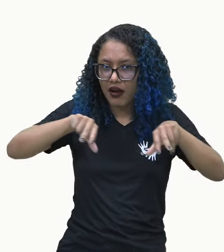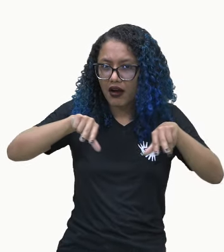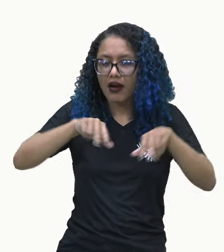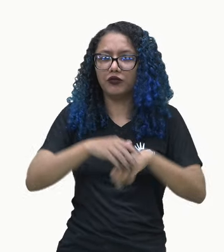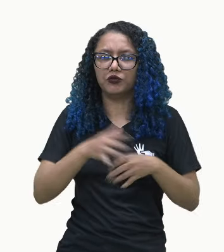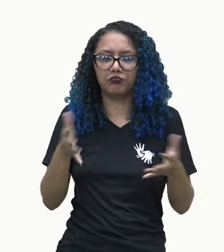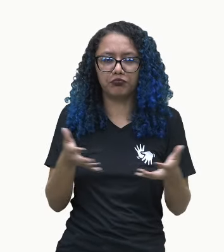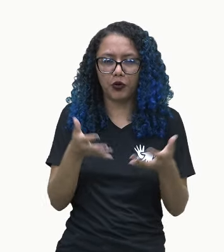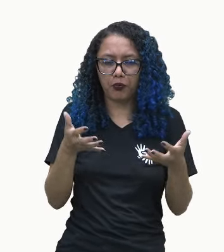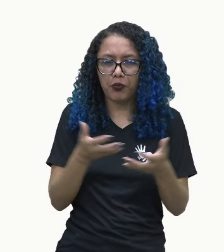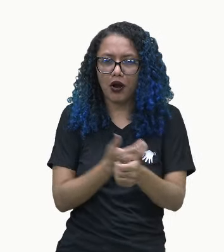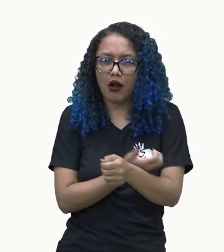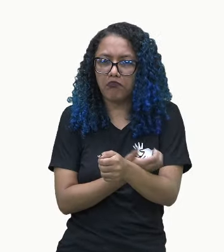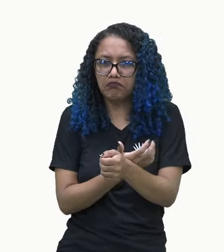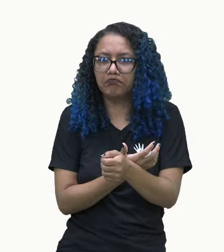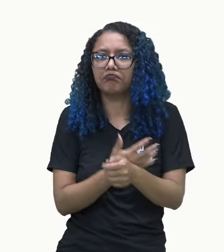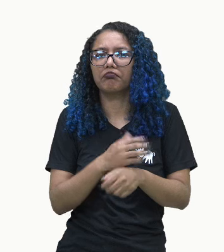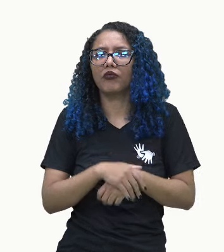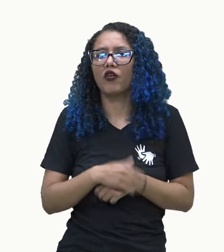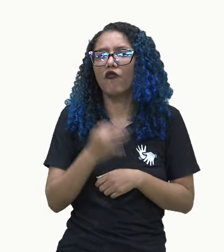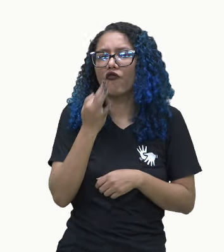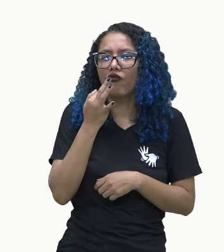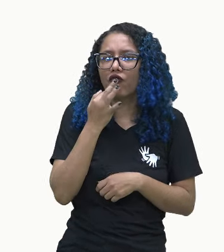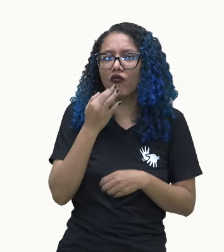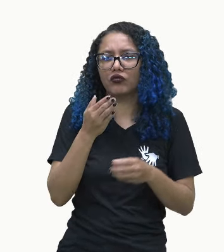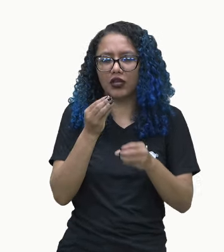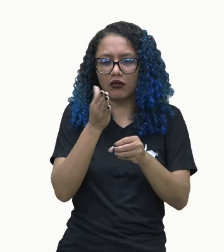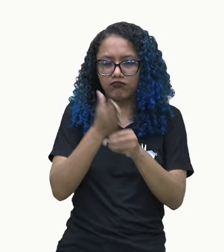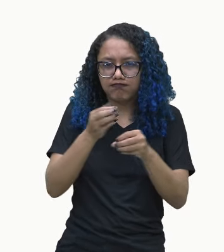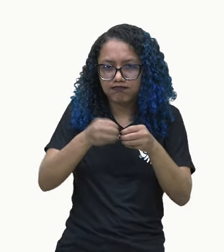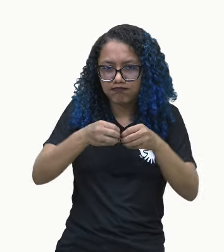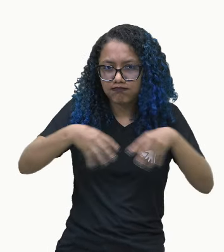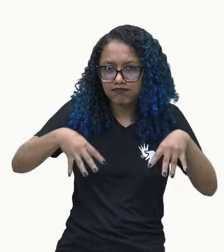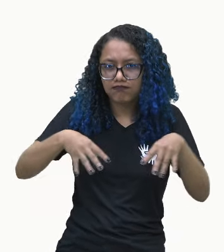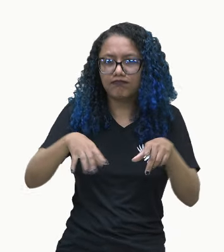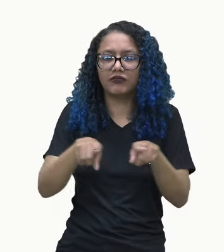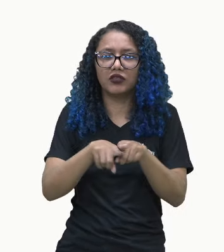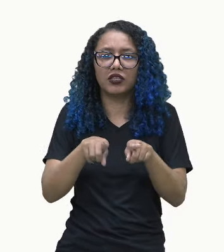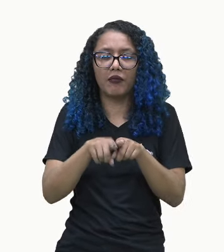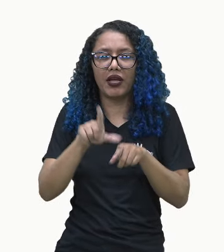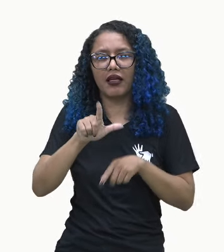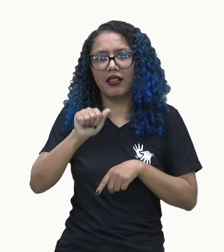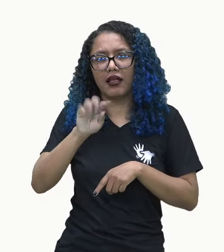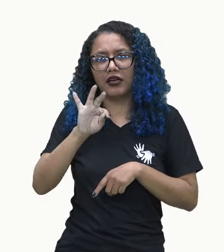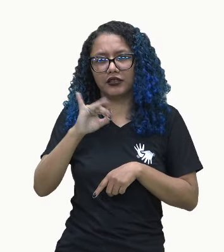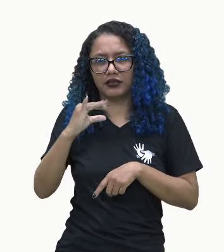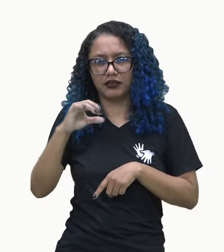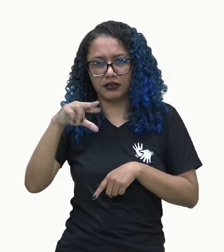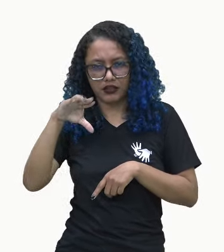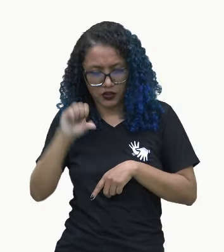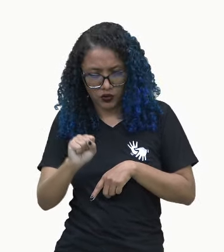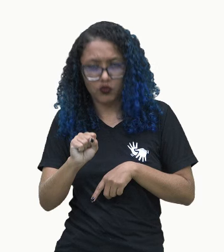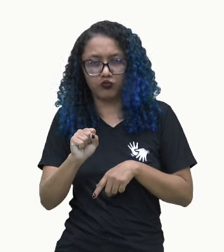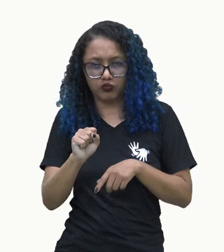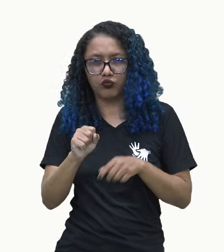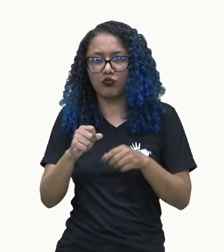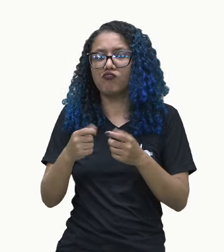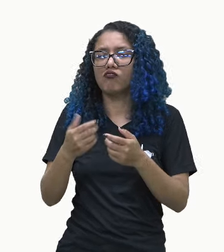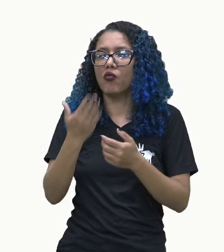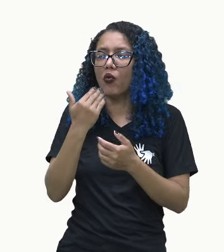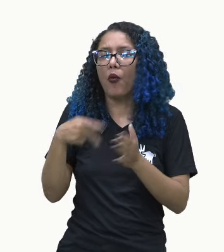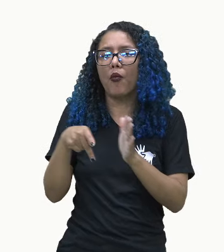folhosos, frutas, nos ovos, nos laticínios, que são aqueles alimentos derivados do leite, e feijões,